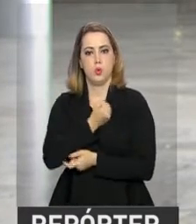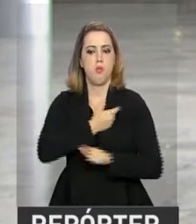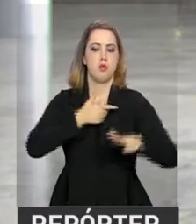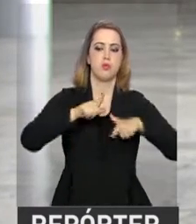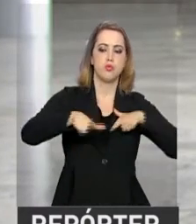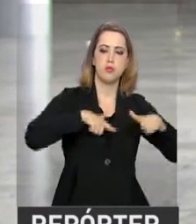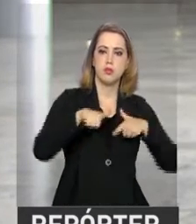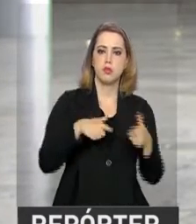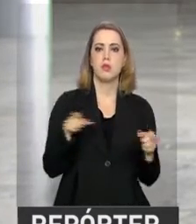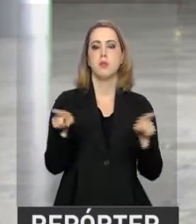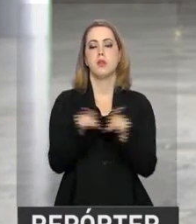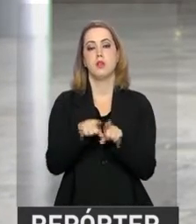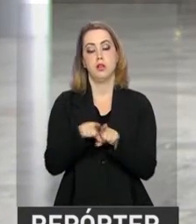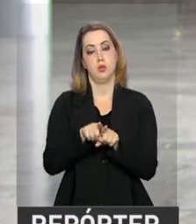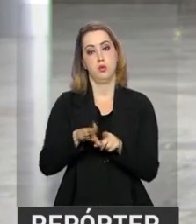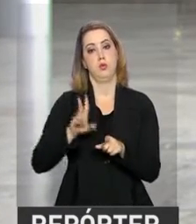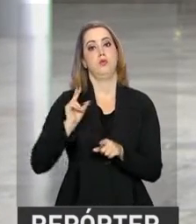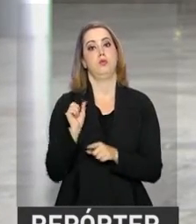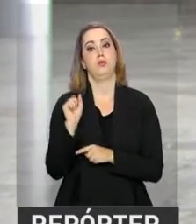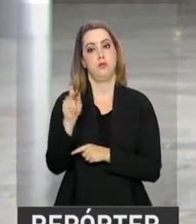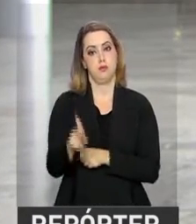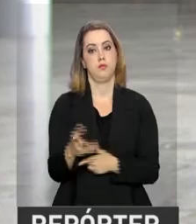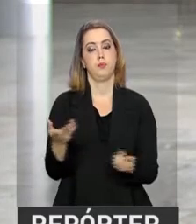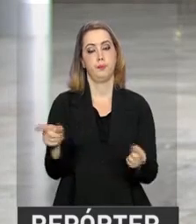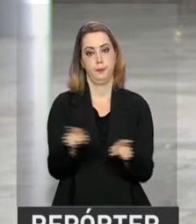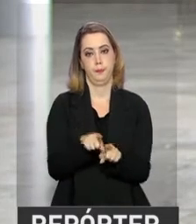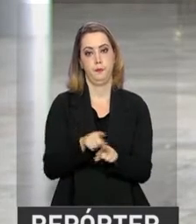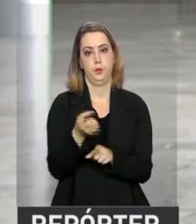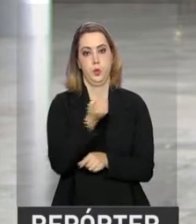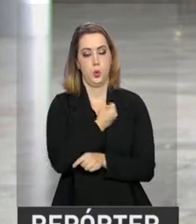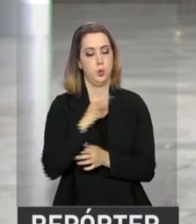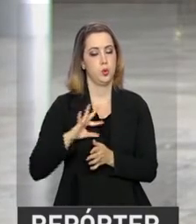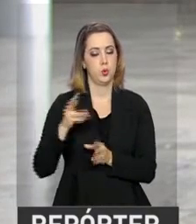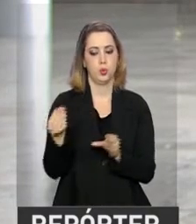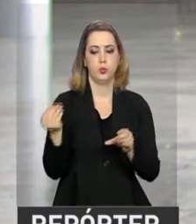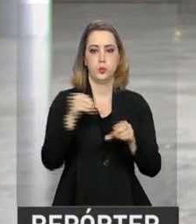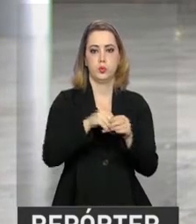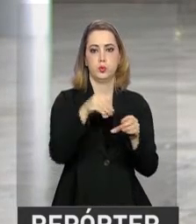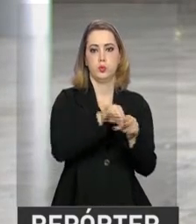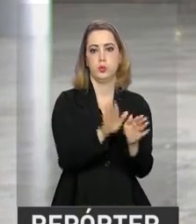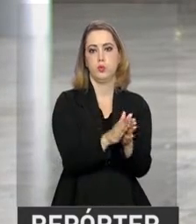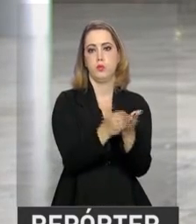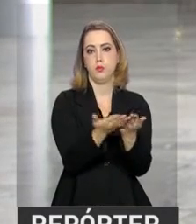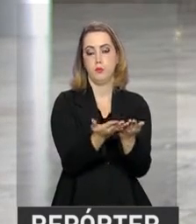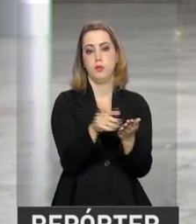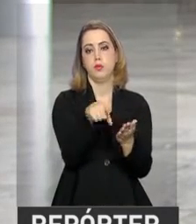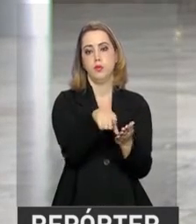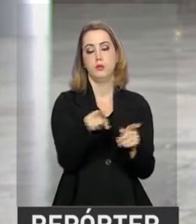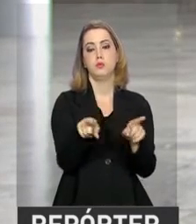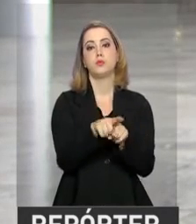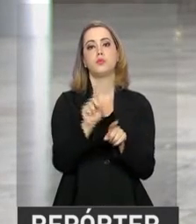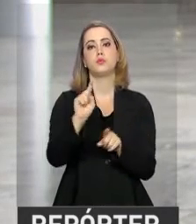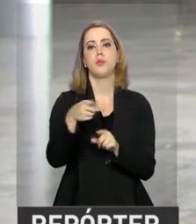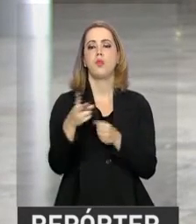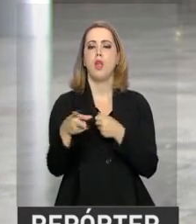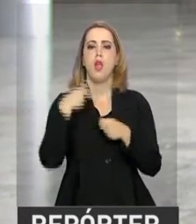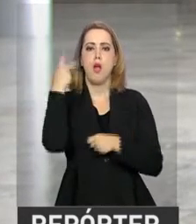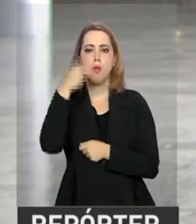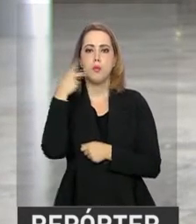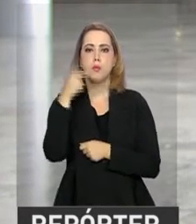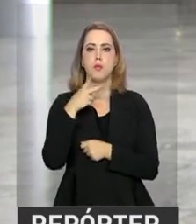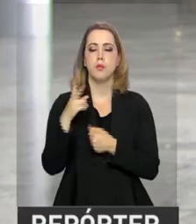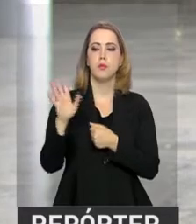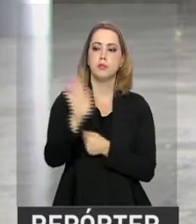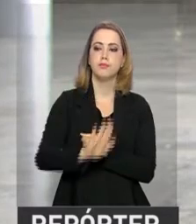também inativos bom a política nacional de defesa também é uma coisa comum em relação aos outros